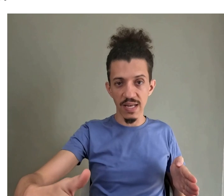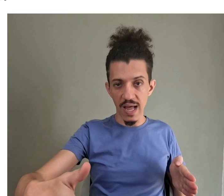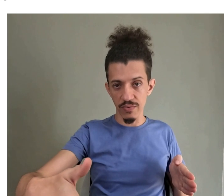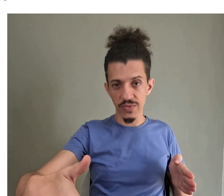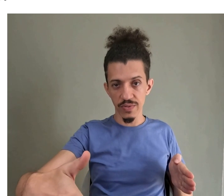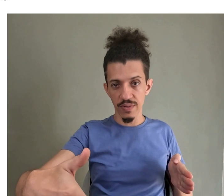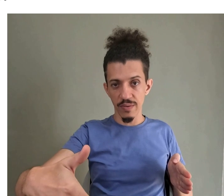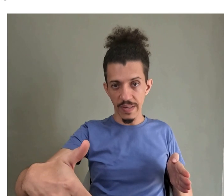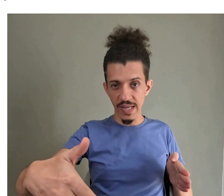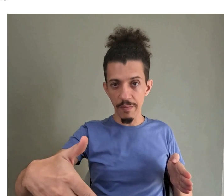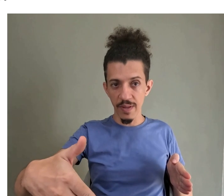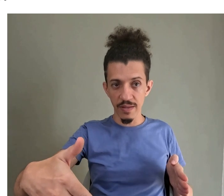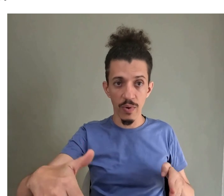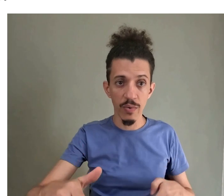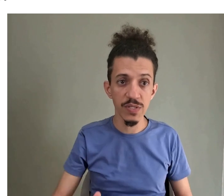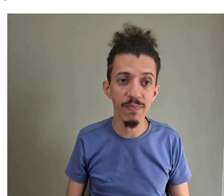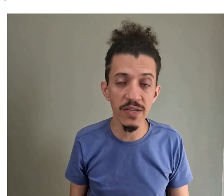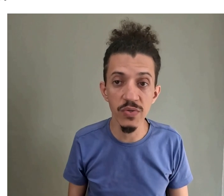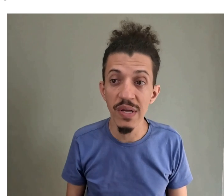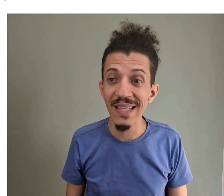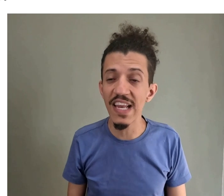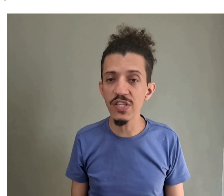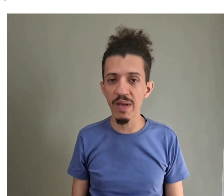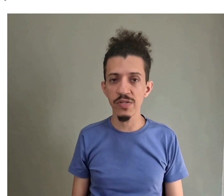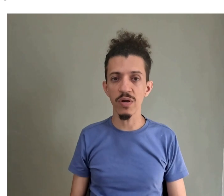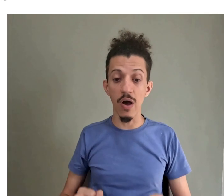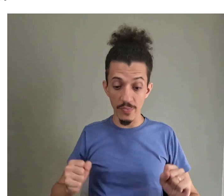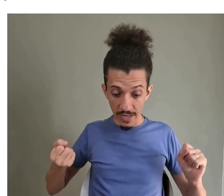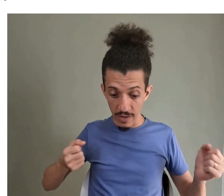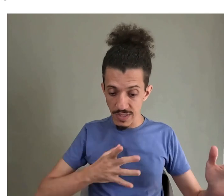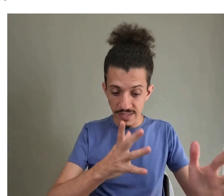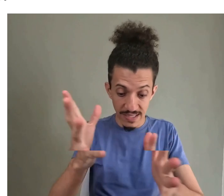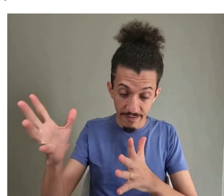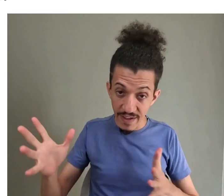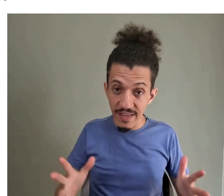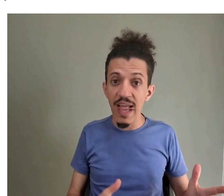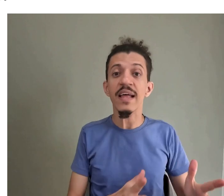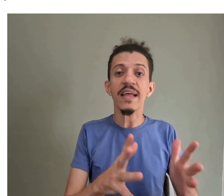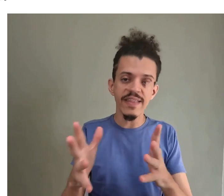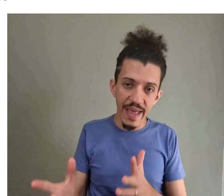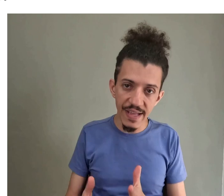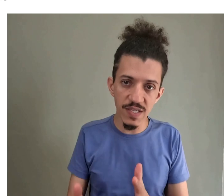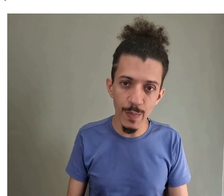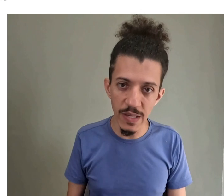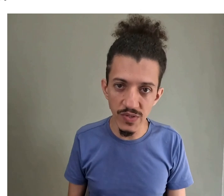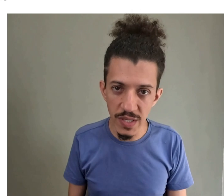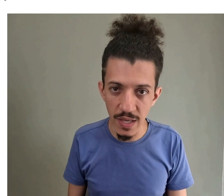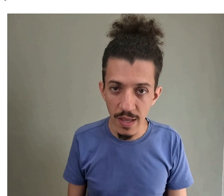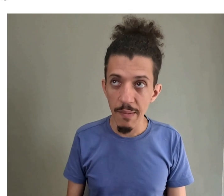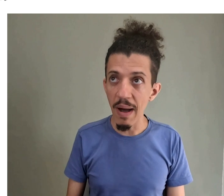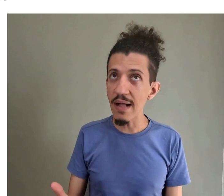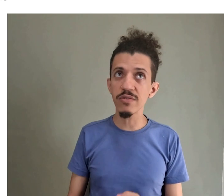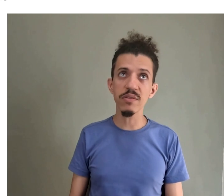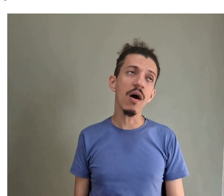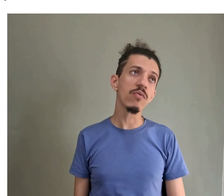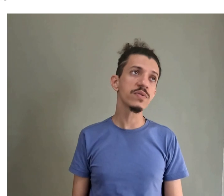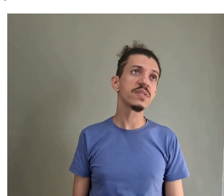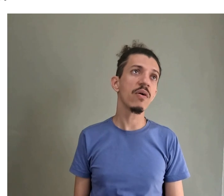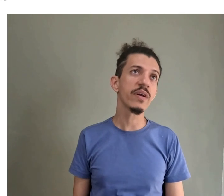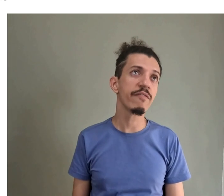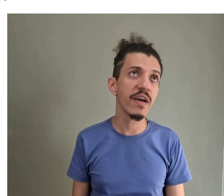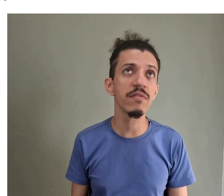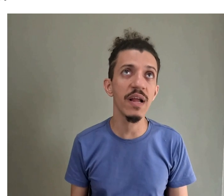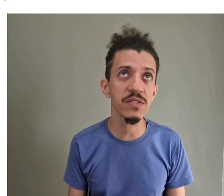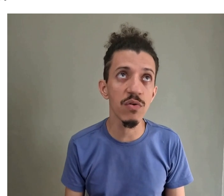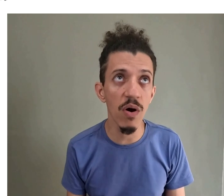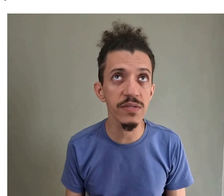três lados. Percebe? Então é um espaço tridimensional e a língua de sinais é feita nesse espaço aqui. Madison, tem algum sinal